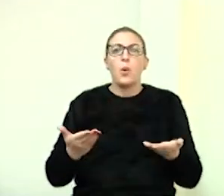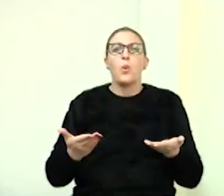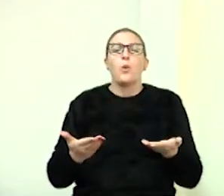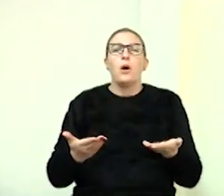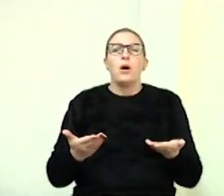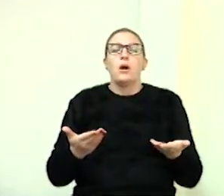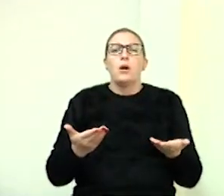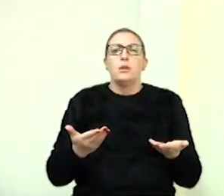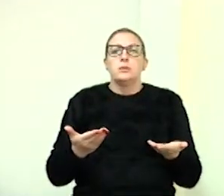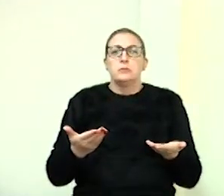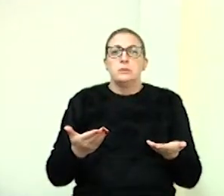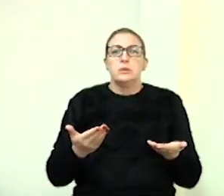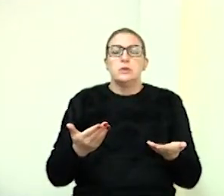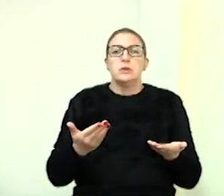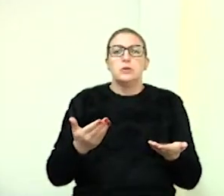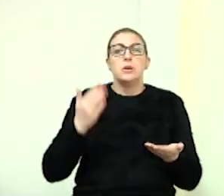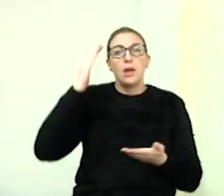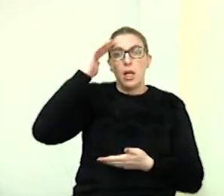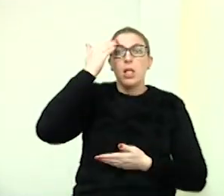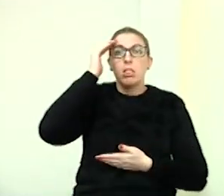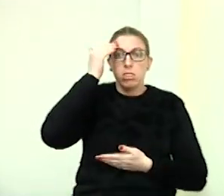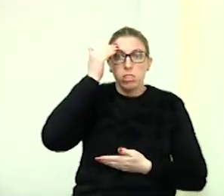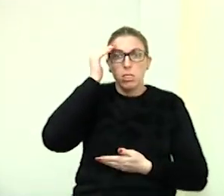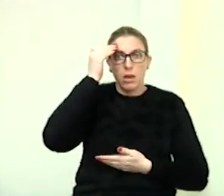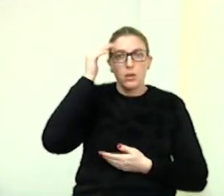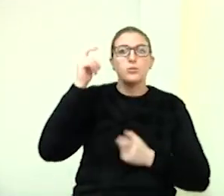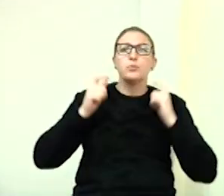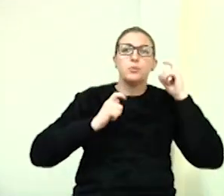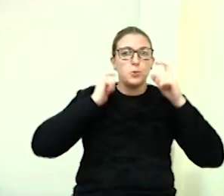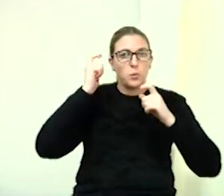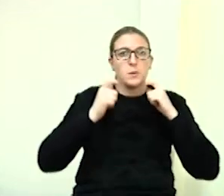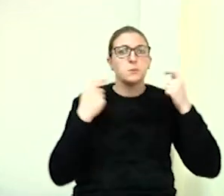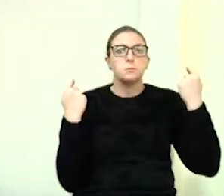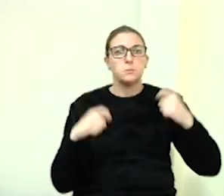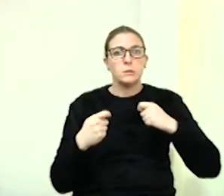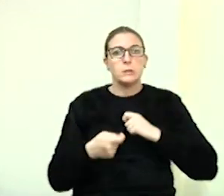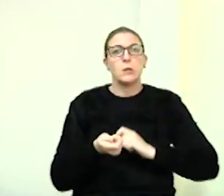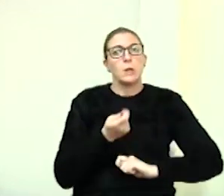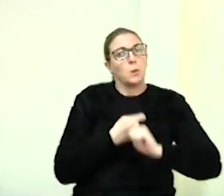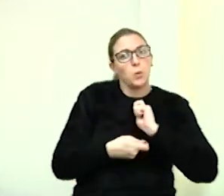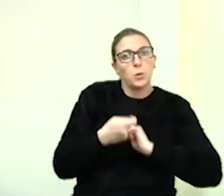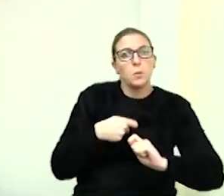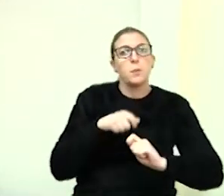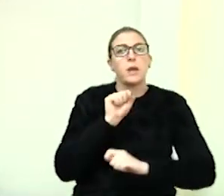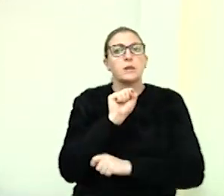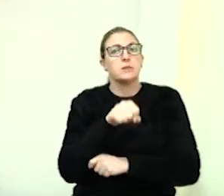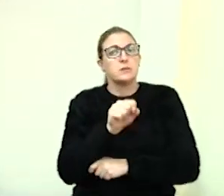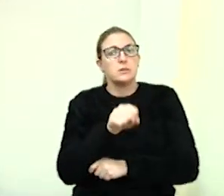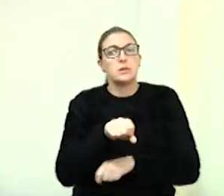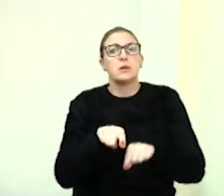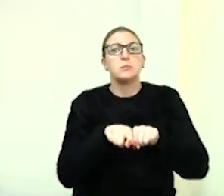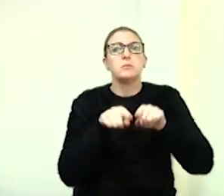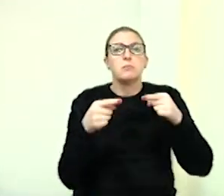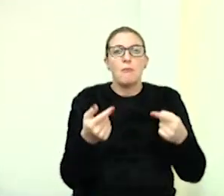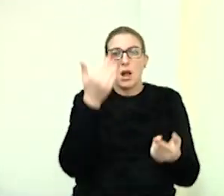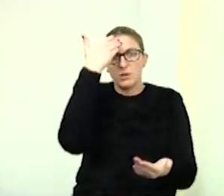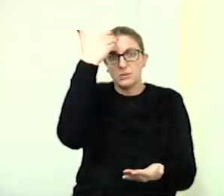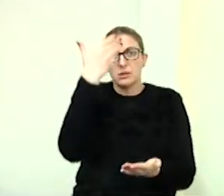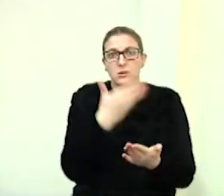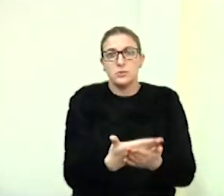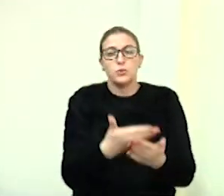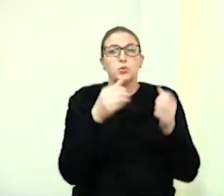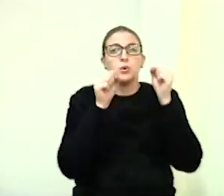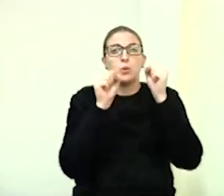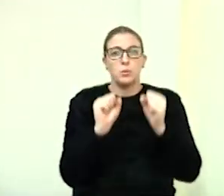entendo a preocupação com a economicidade, sim, mas acredito que podemos, deixando